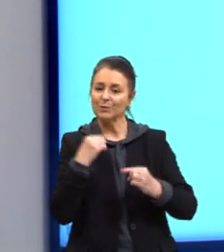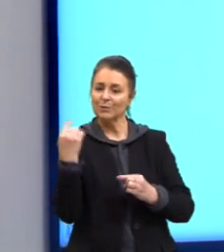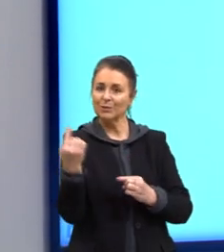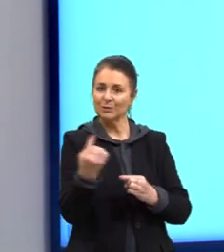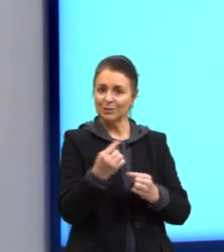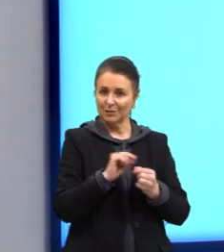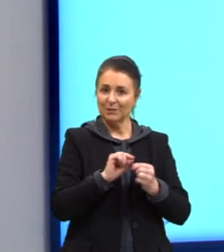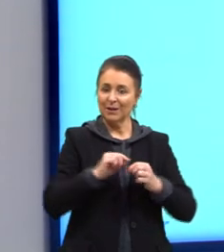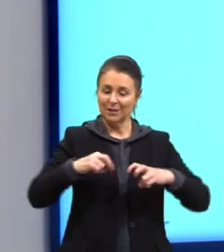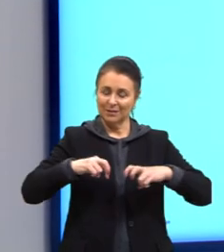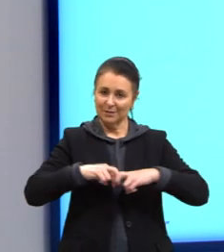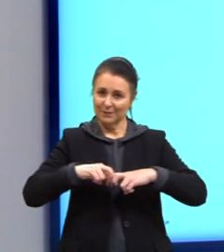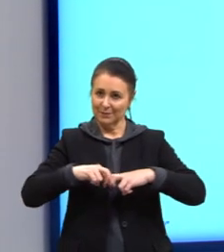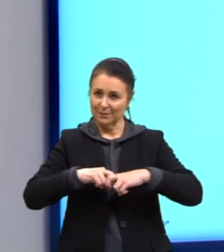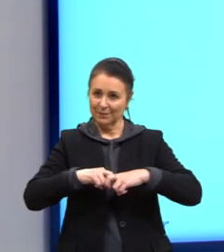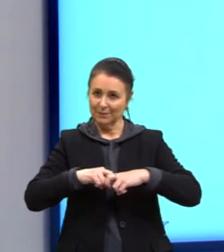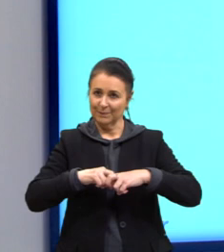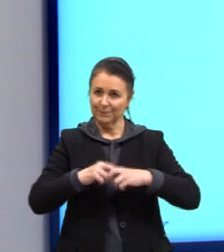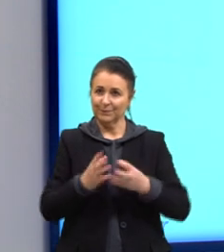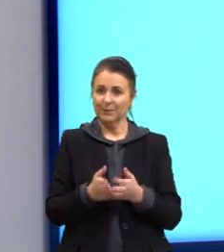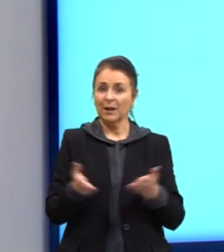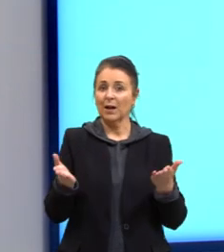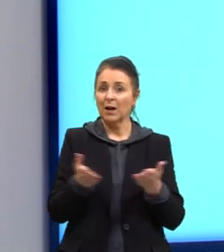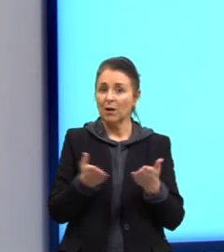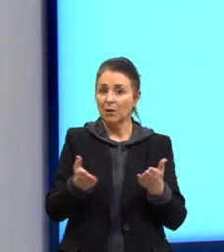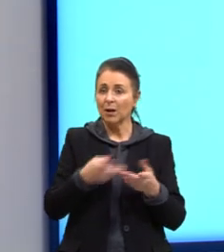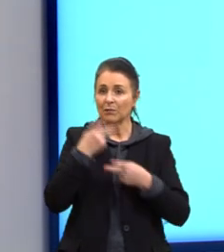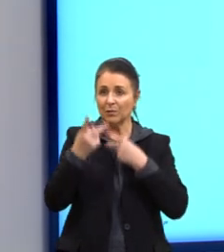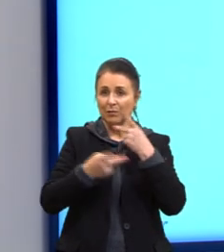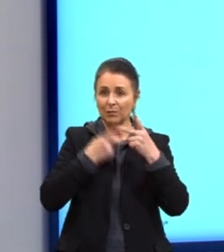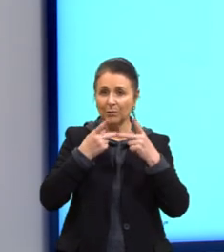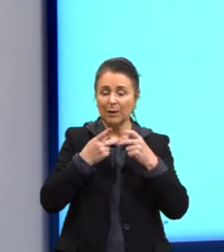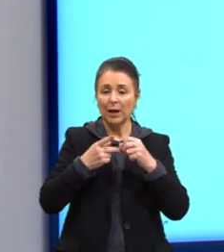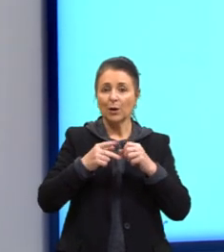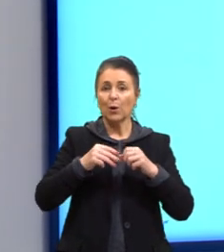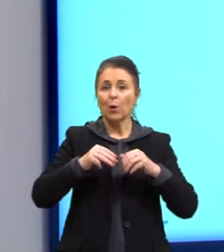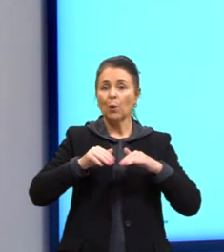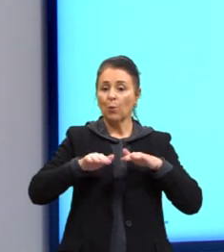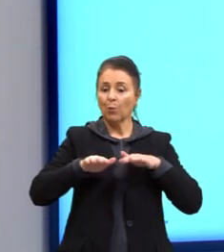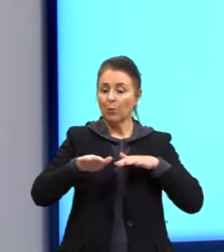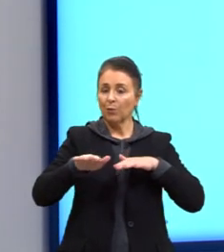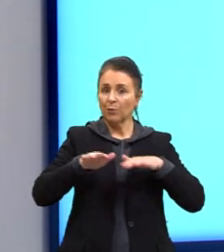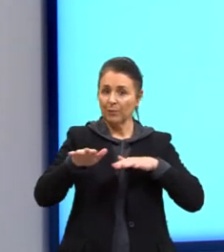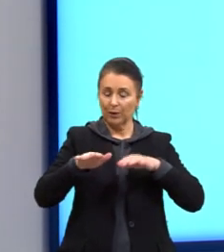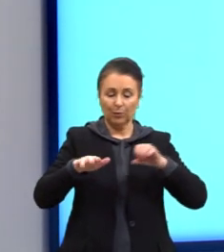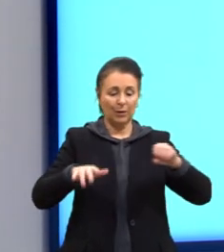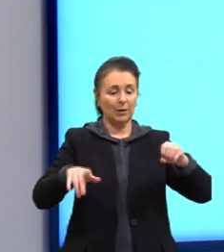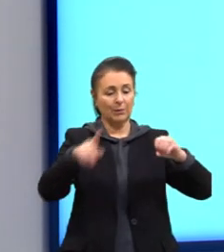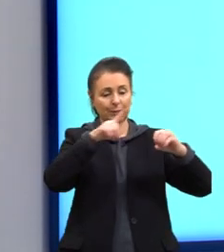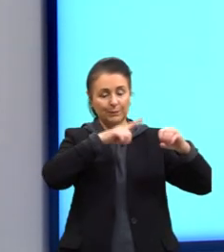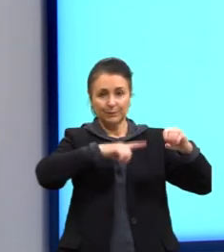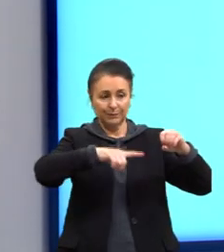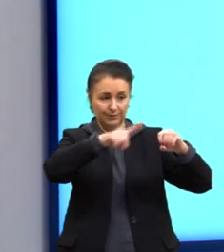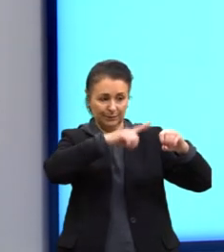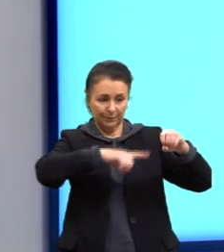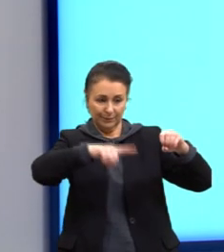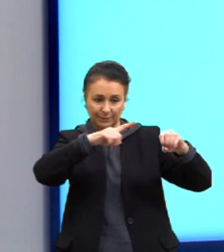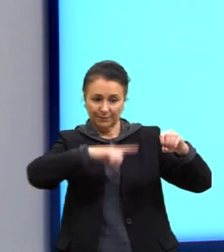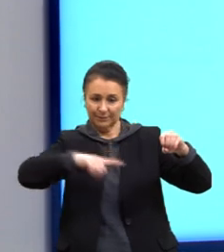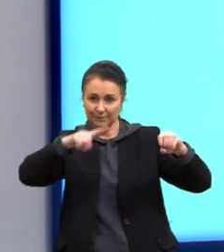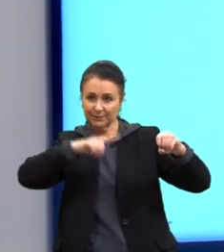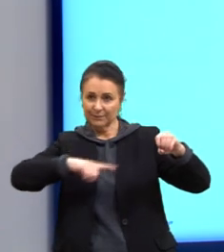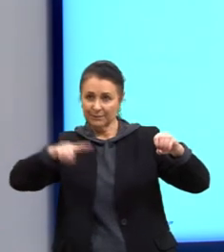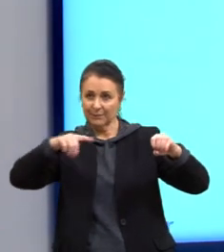isso aqui na física é bom agora a gente vai falar um pouquinho sobre o movimento circular uniforme bom